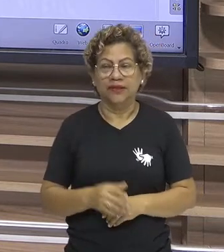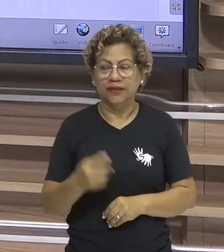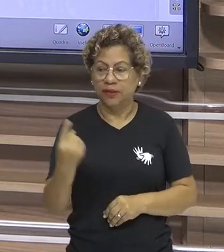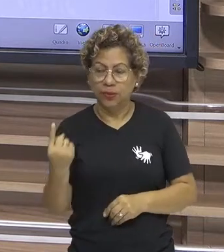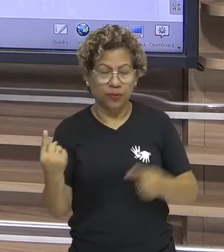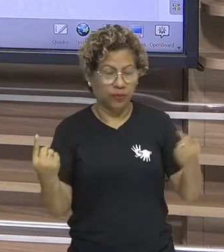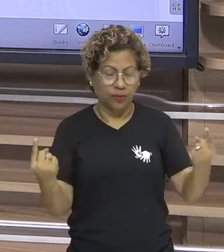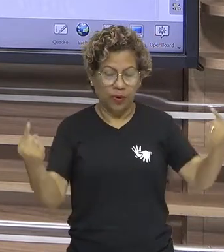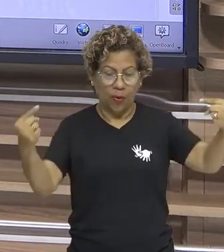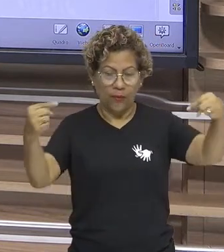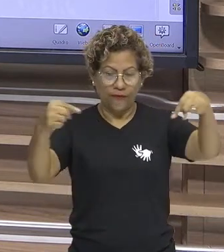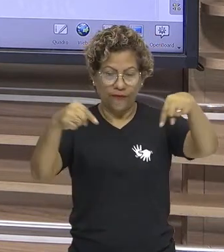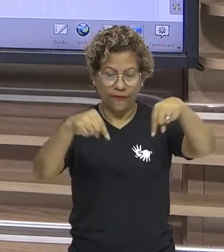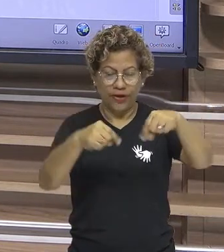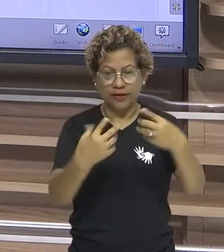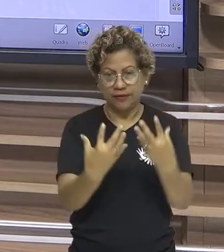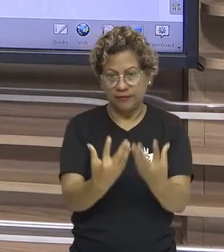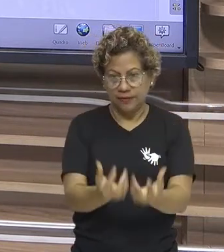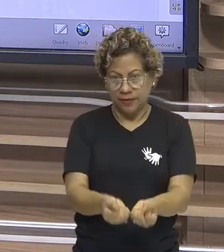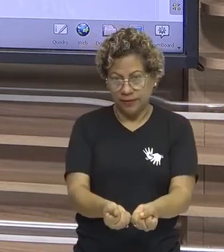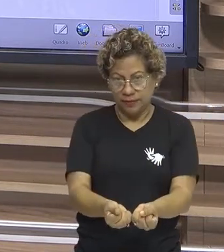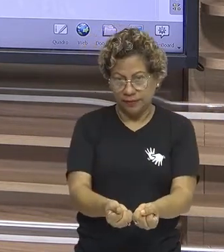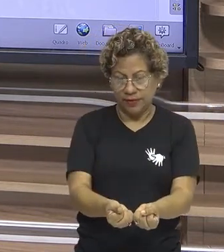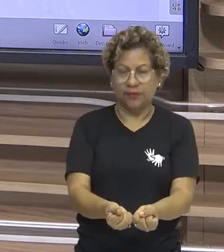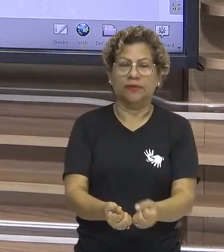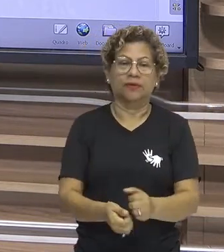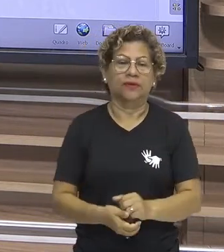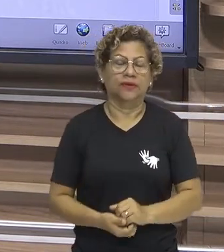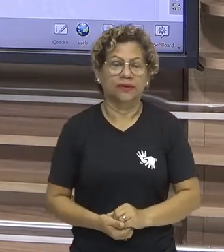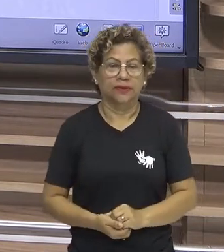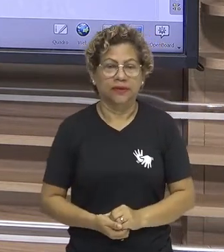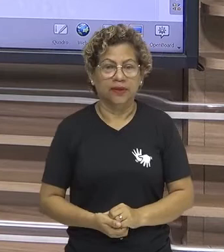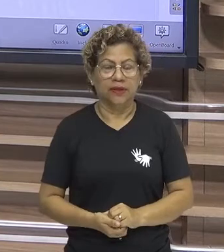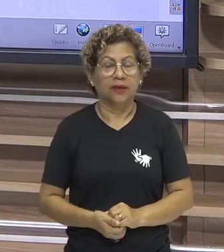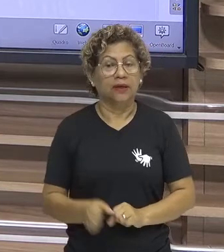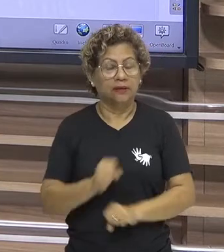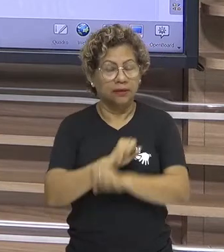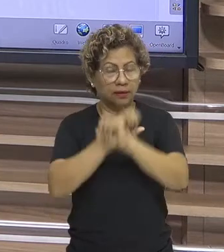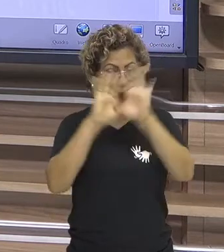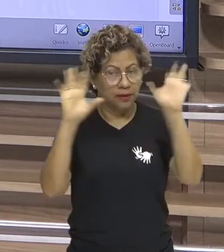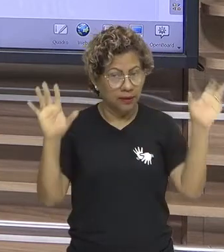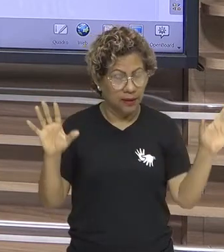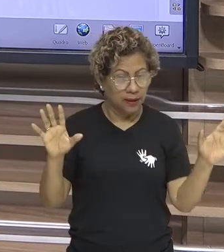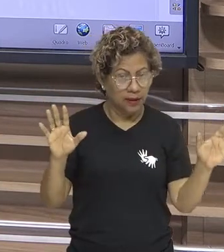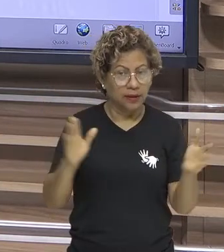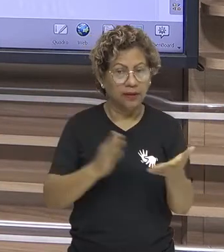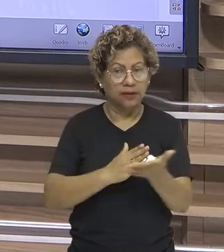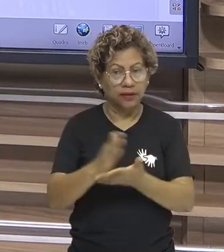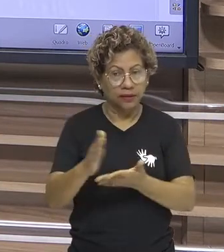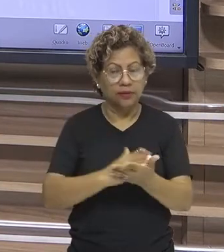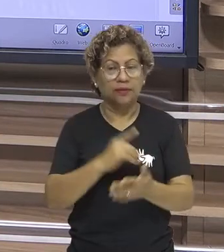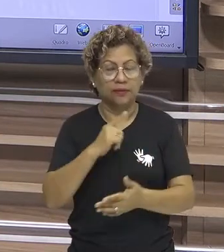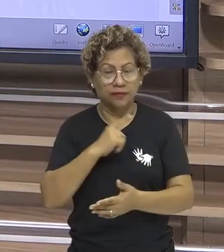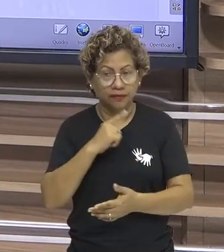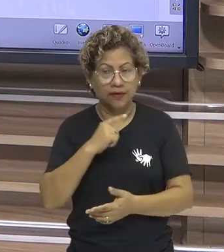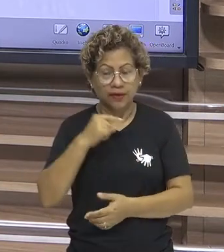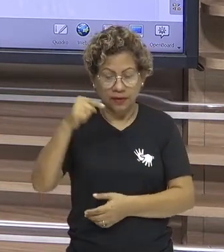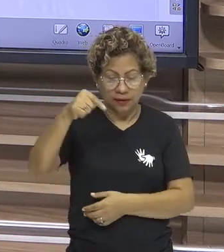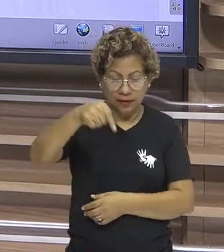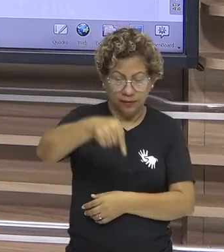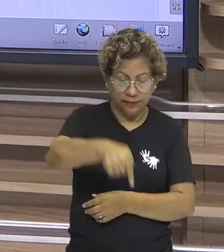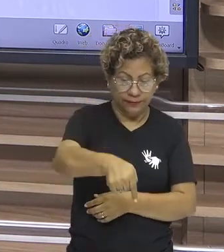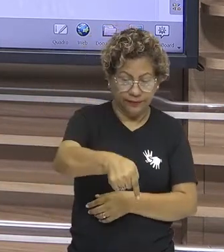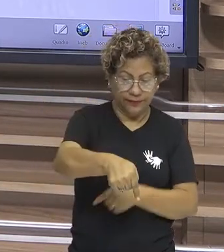irá receber, esses 2 corpos. Claro que muitas das vezes nós temos aí um aparelho que mede